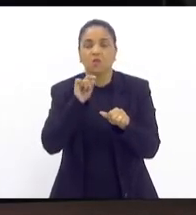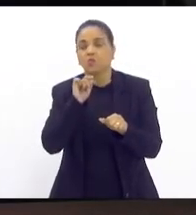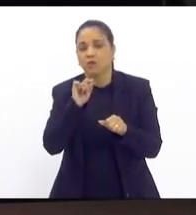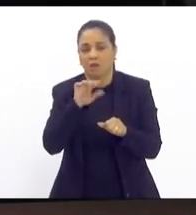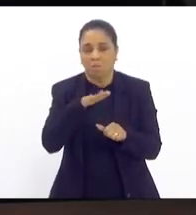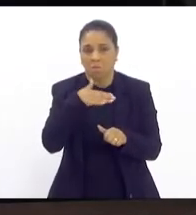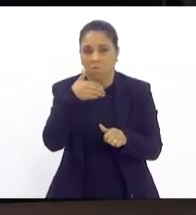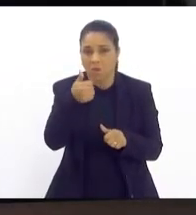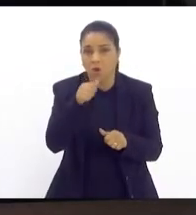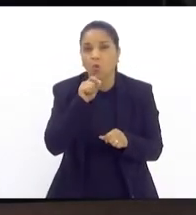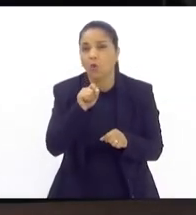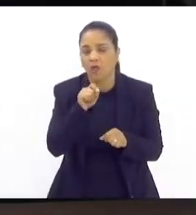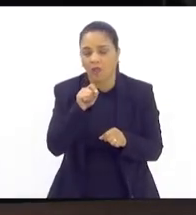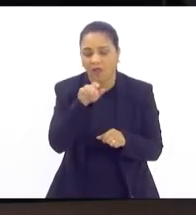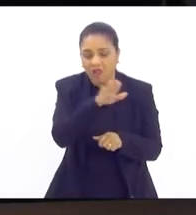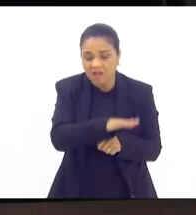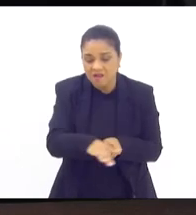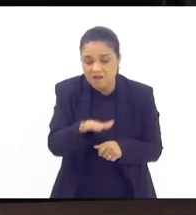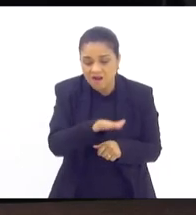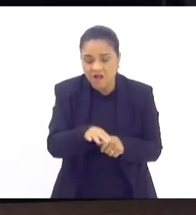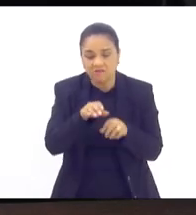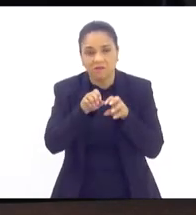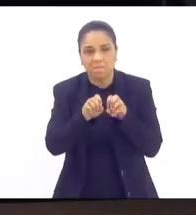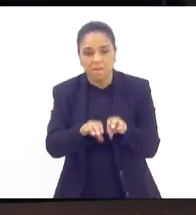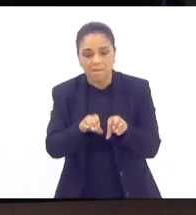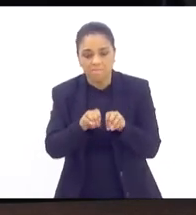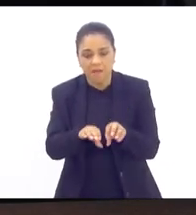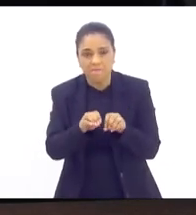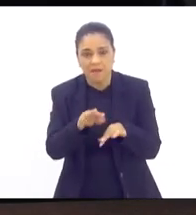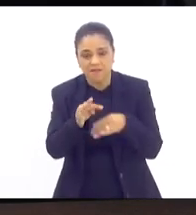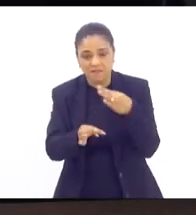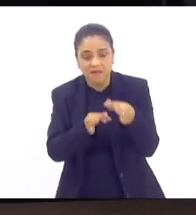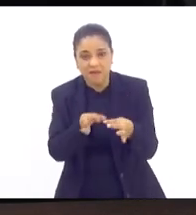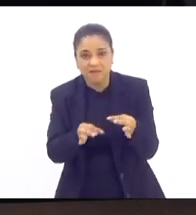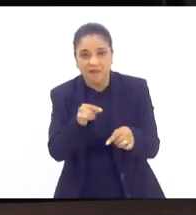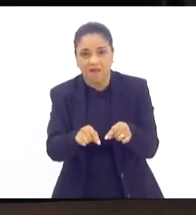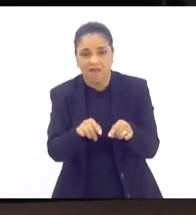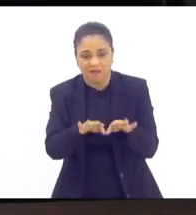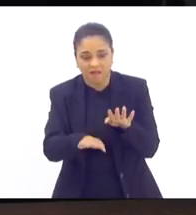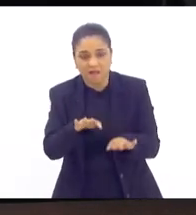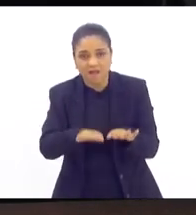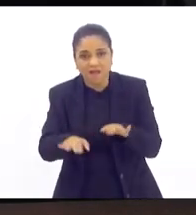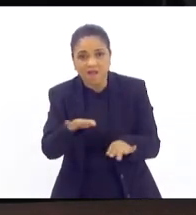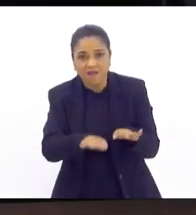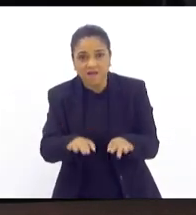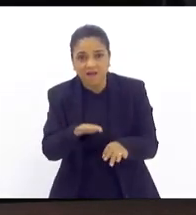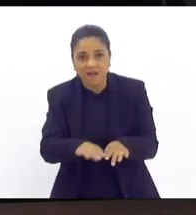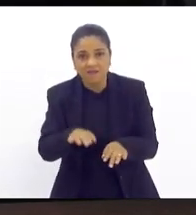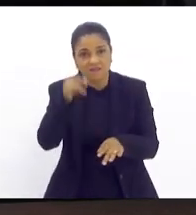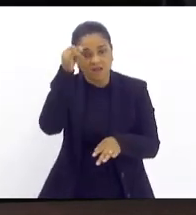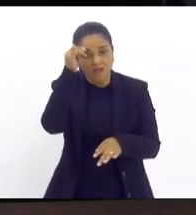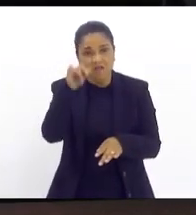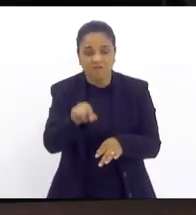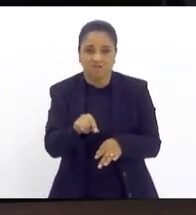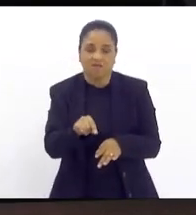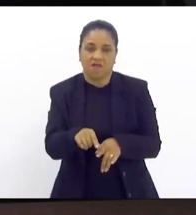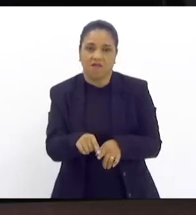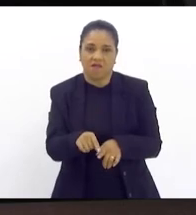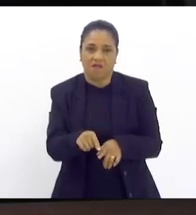a criança o remédio remedia a prevenção cura